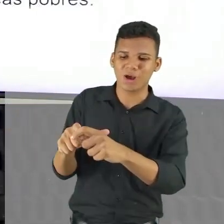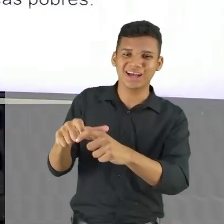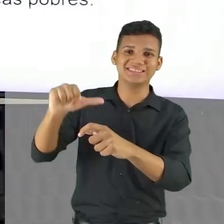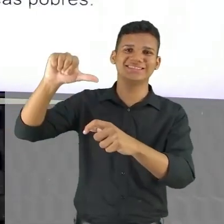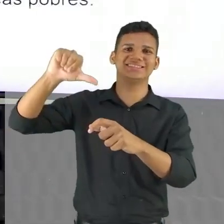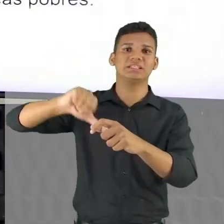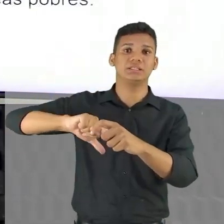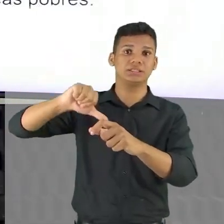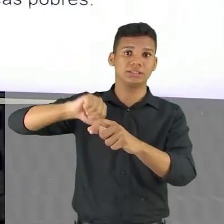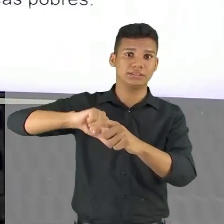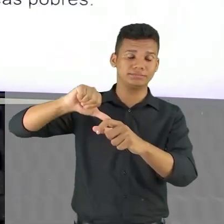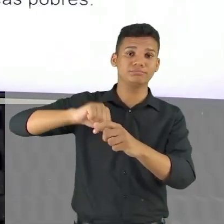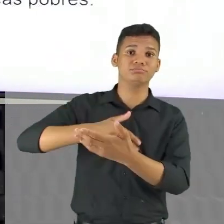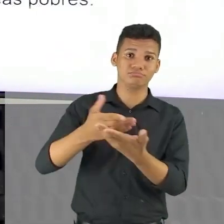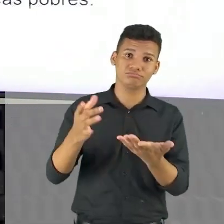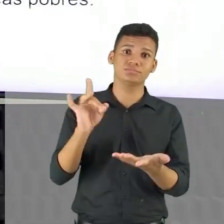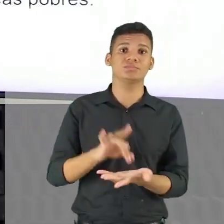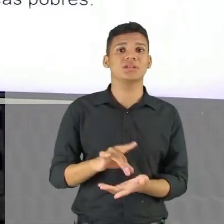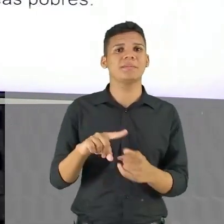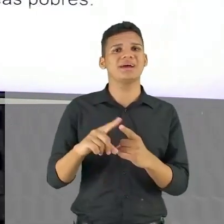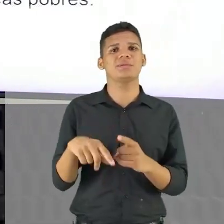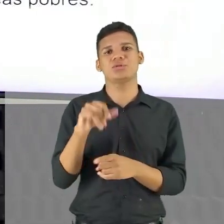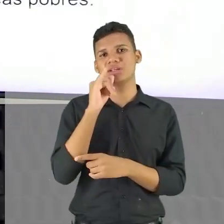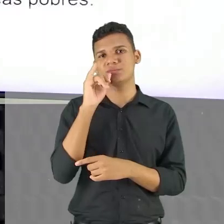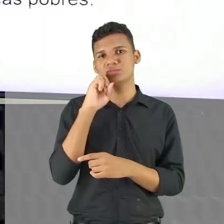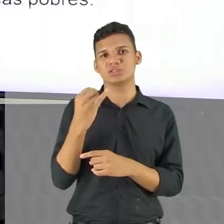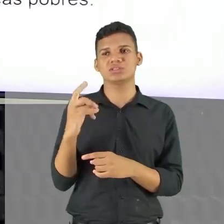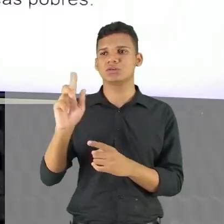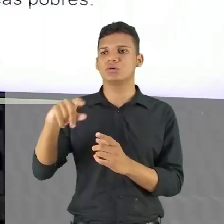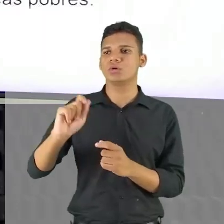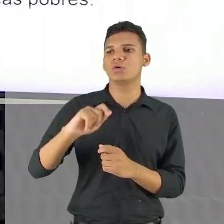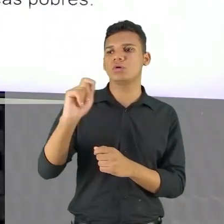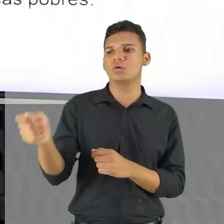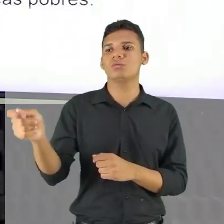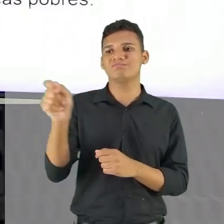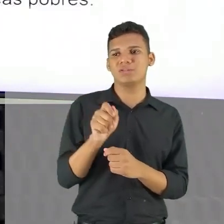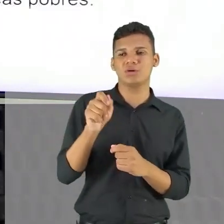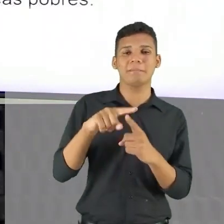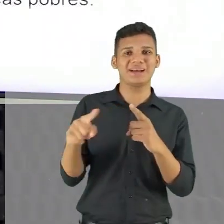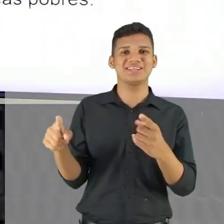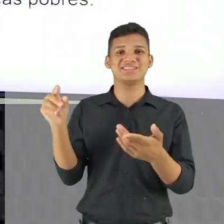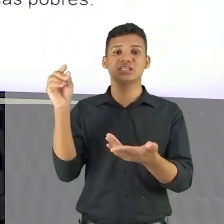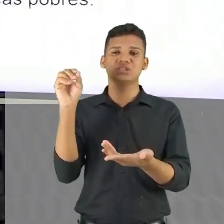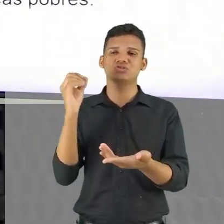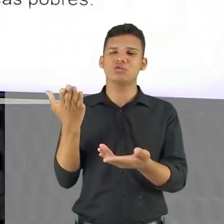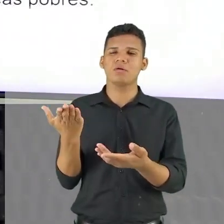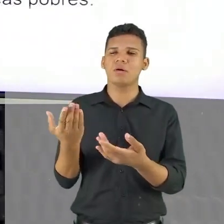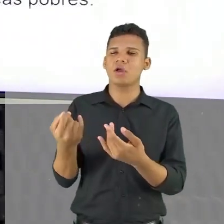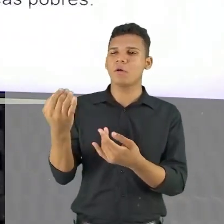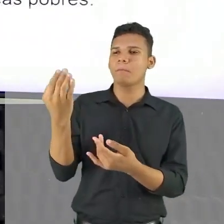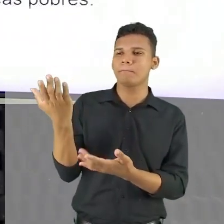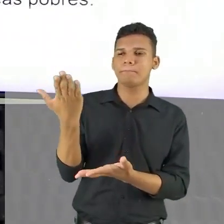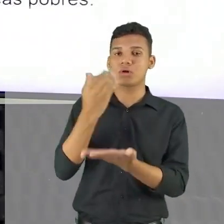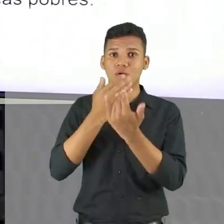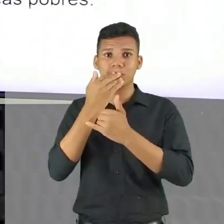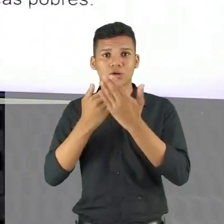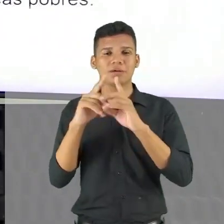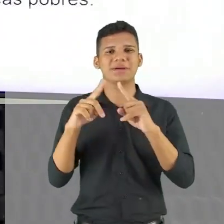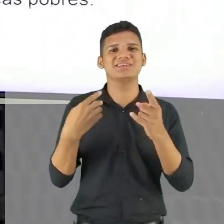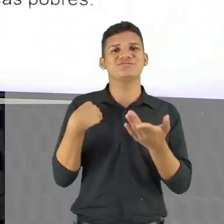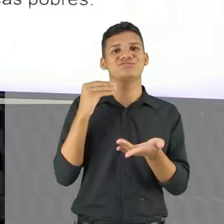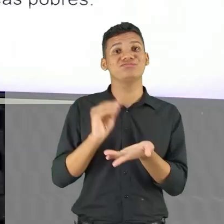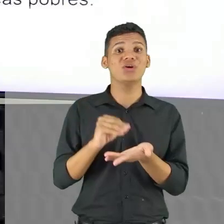negativa. Não é isso? Se eu tiro mais do que eu reponho, automaticamente vai faltar. Quando eu falo negativo, significa